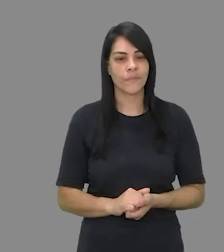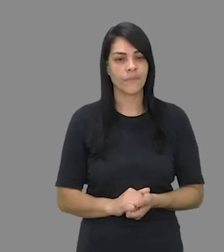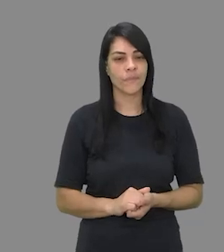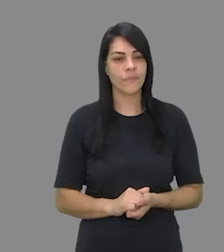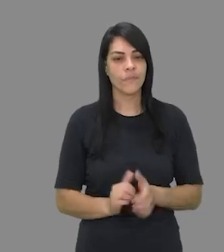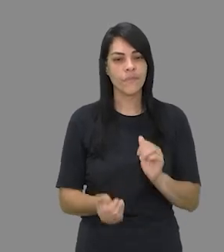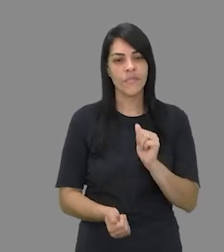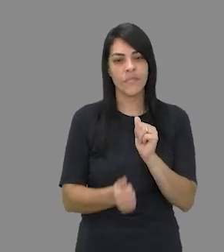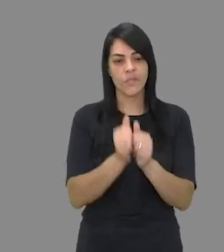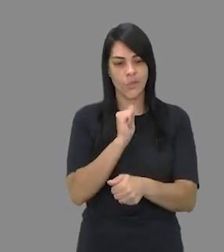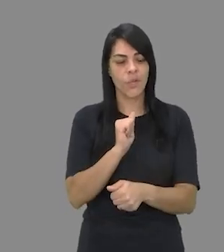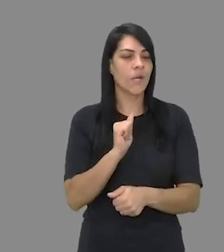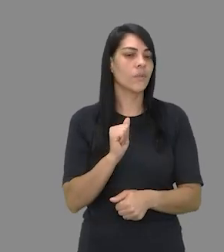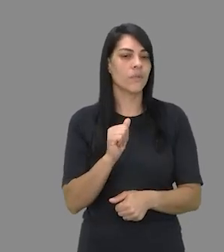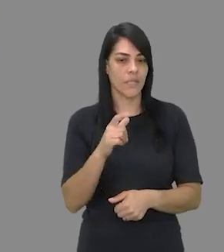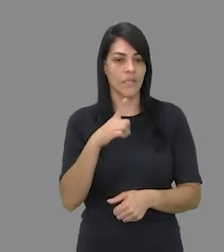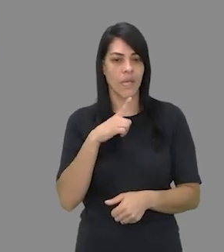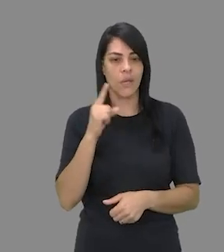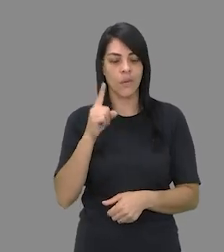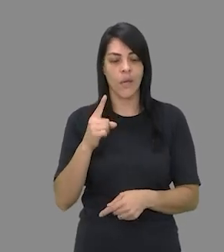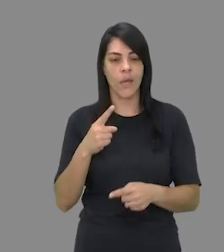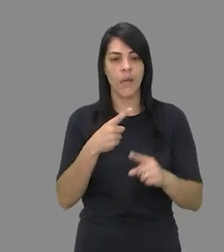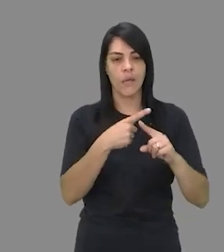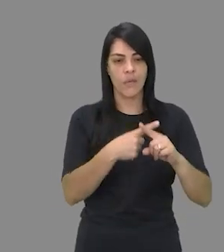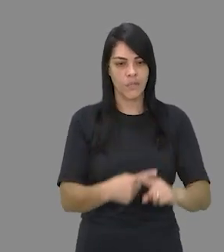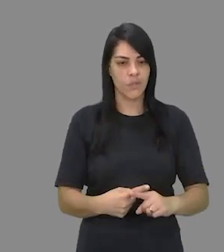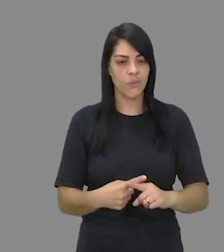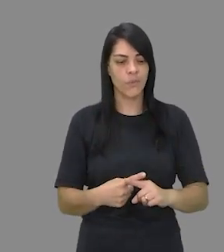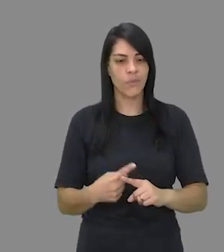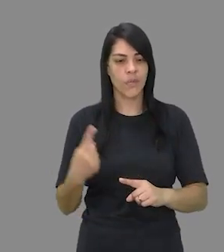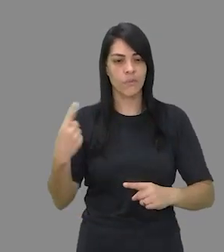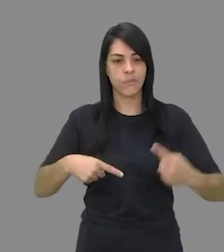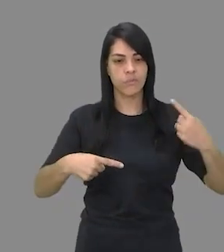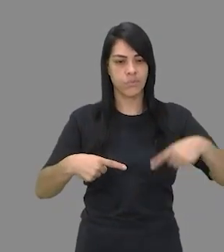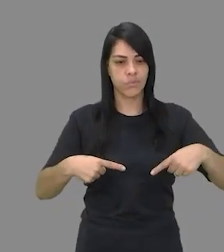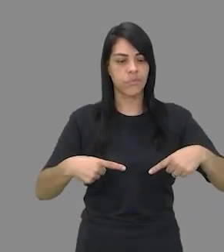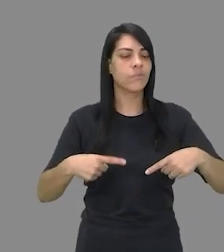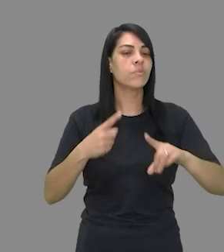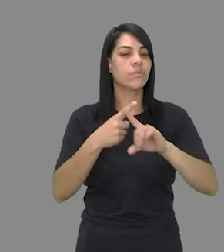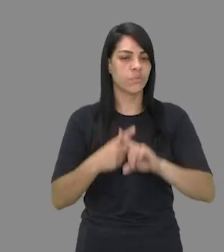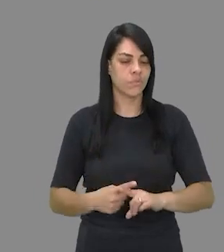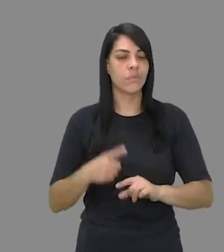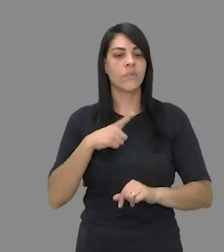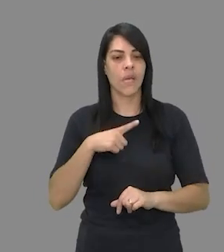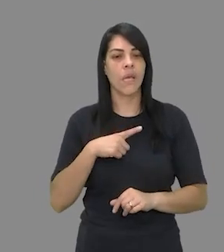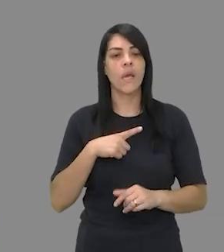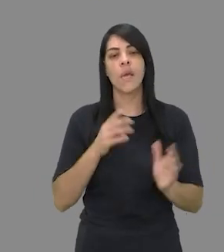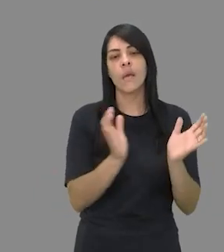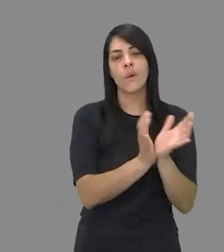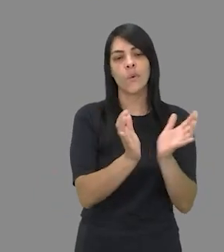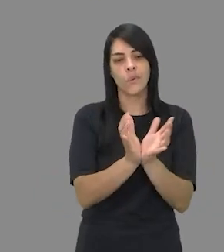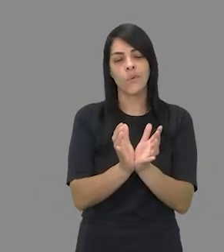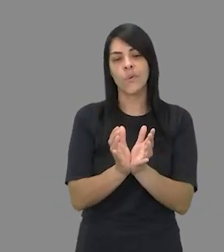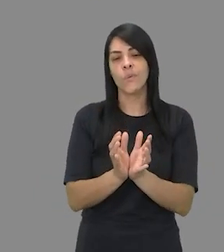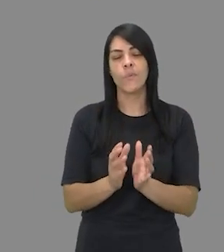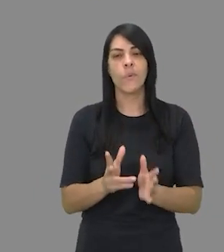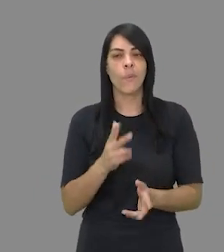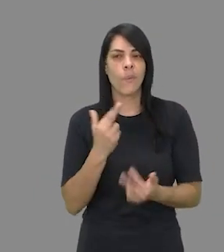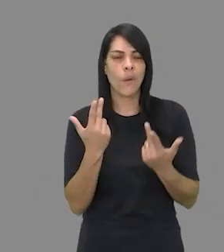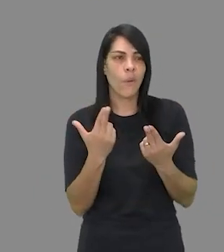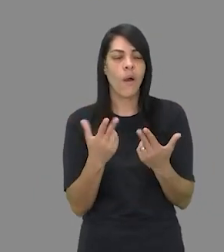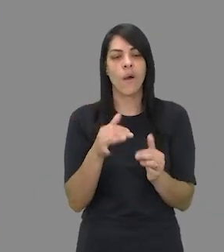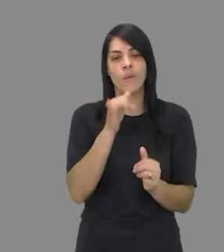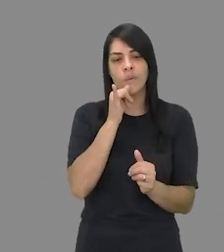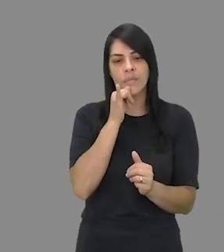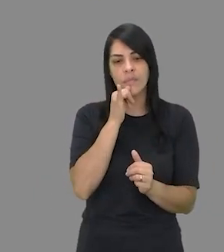os jogadores, eles disputam de acordo com as suas classificações. A mesma coisa do